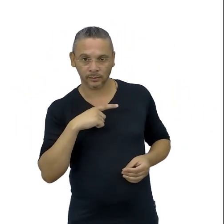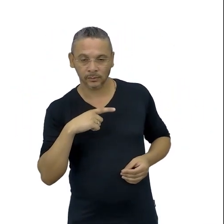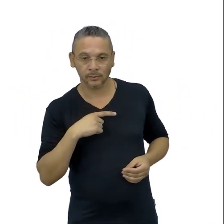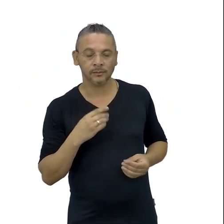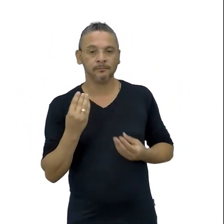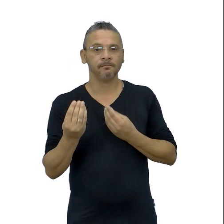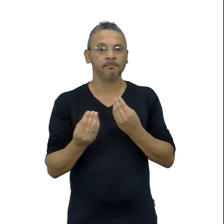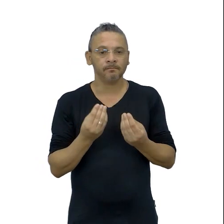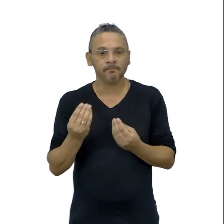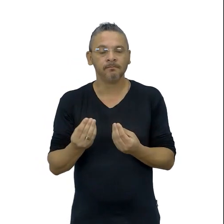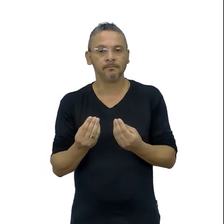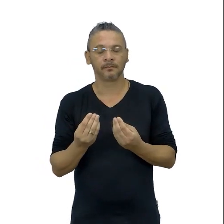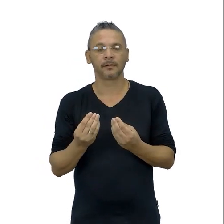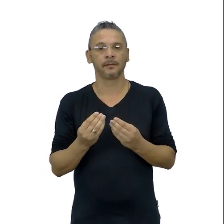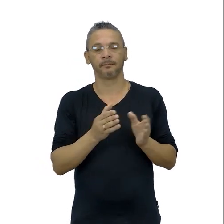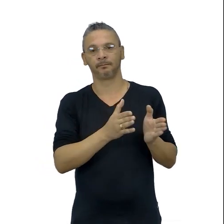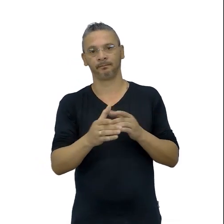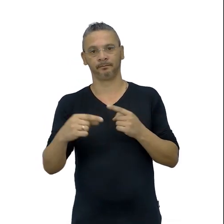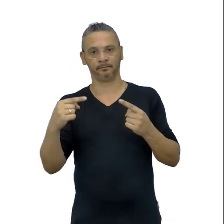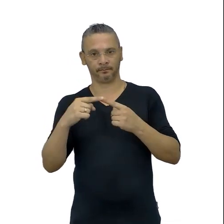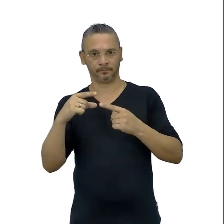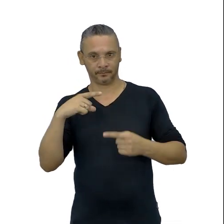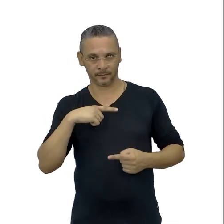estudo da sequência,